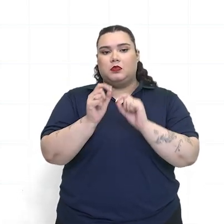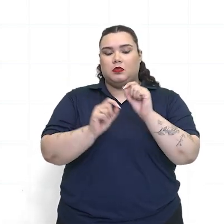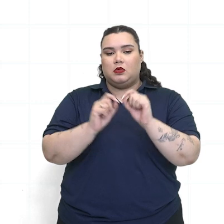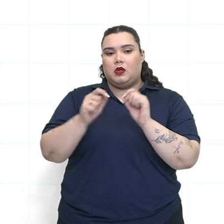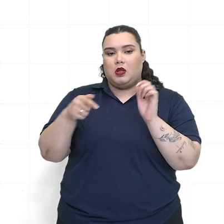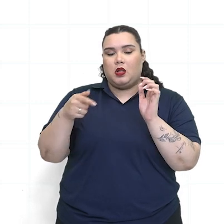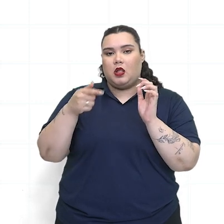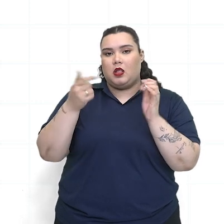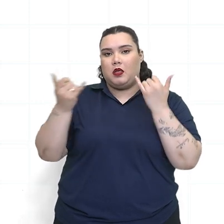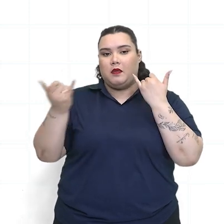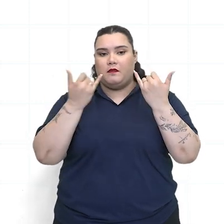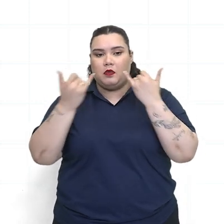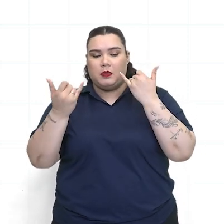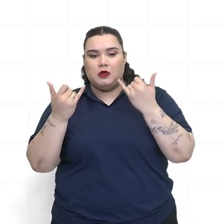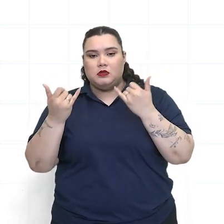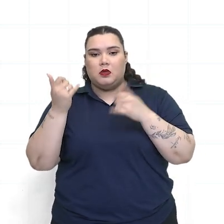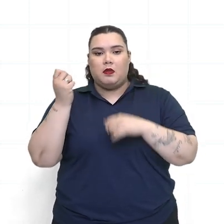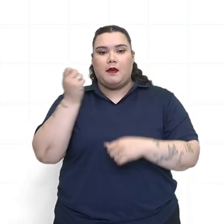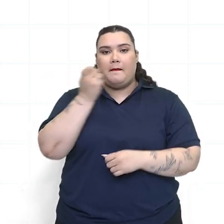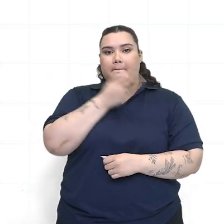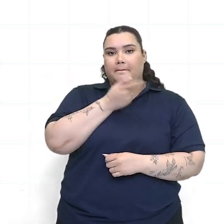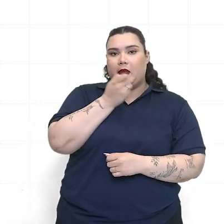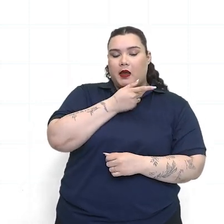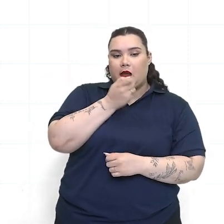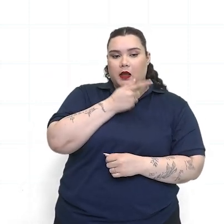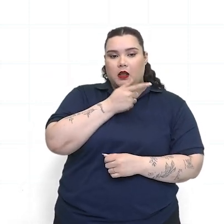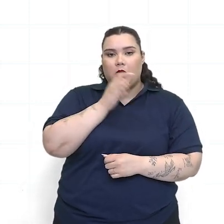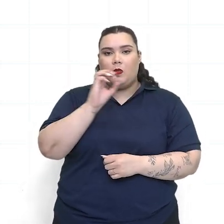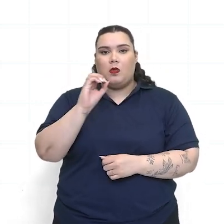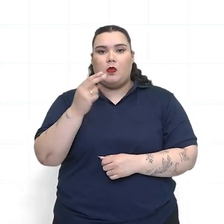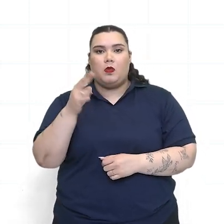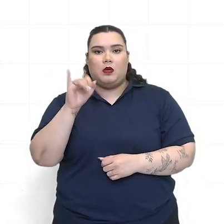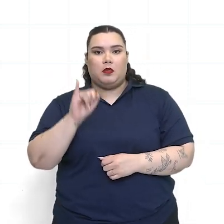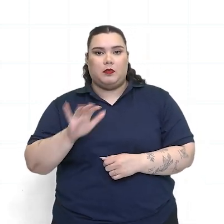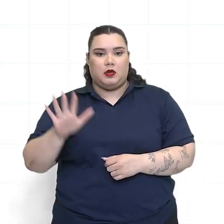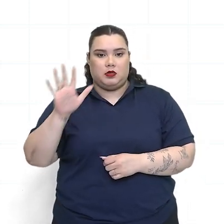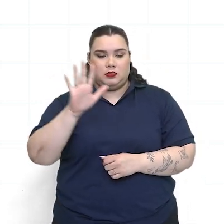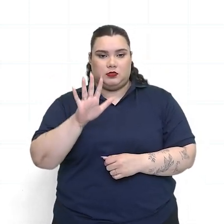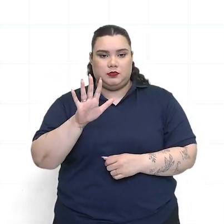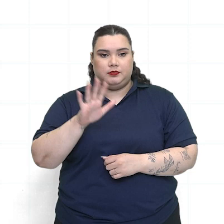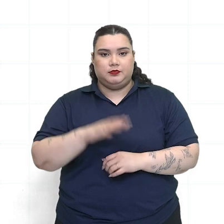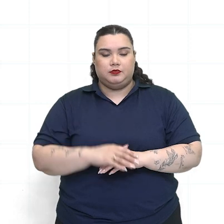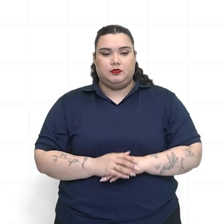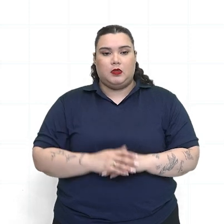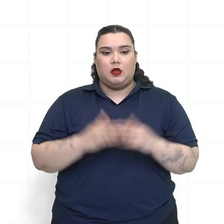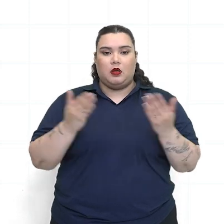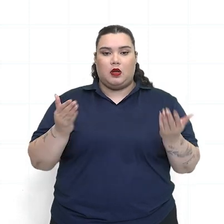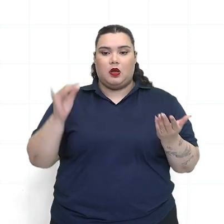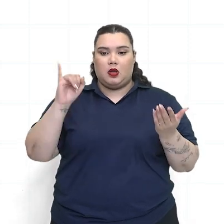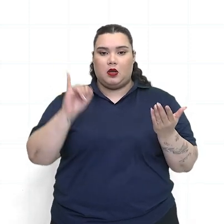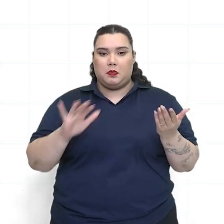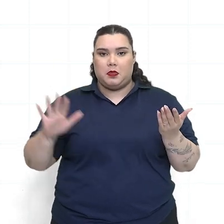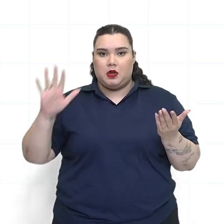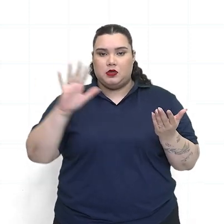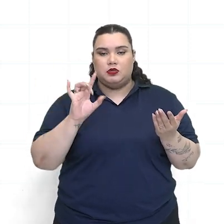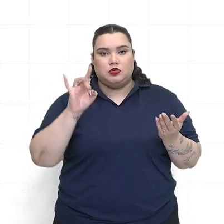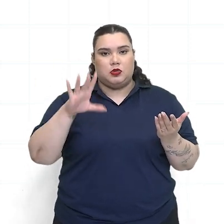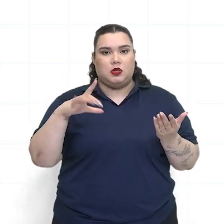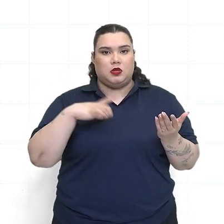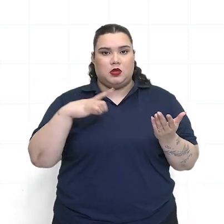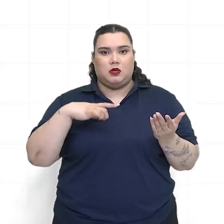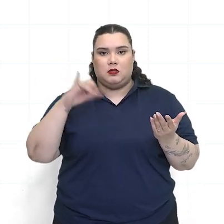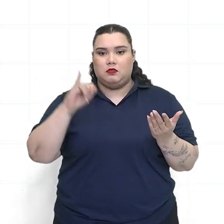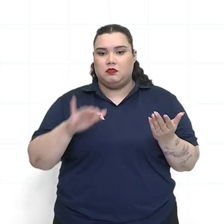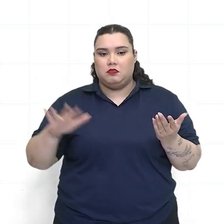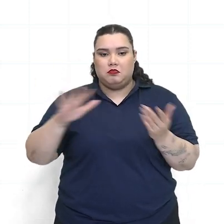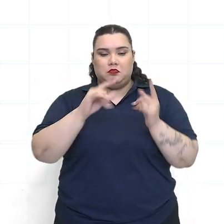a notícia? É o meme ou é a imagem? Então, observe que na imagem, a gente só tem a imagem,